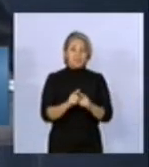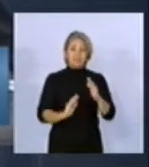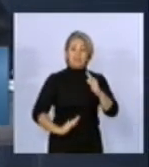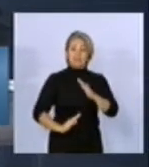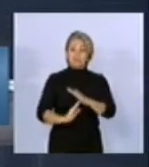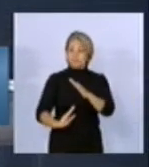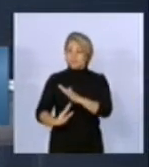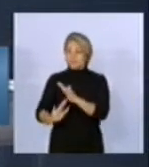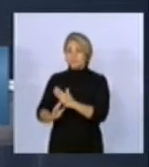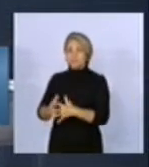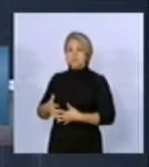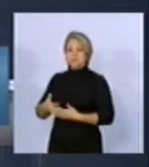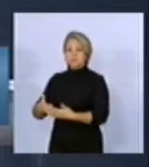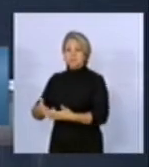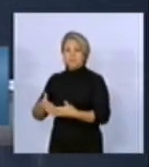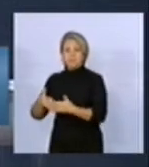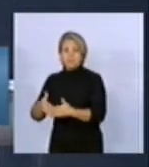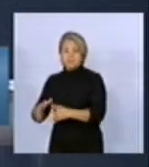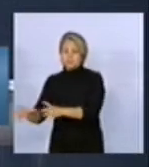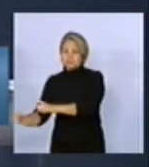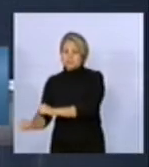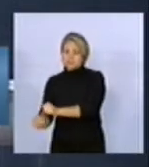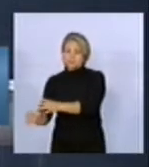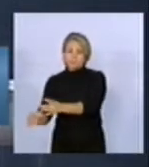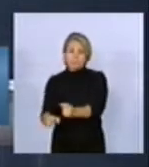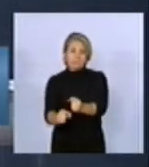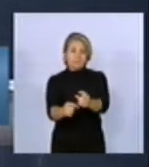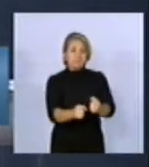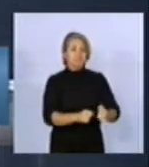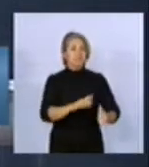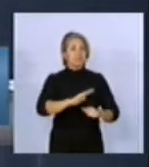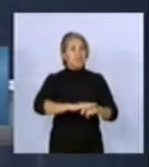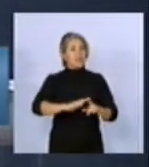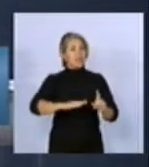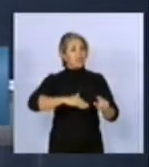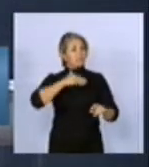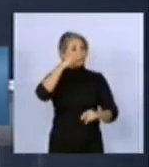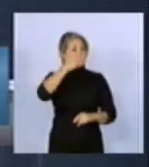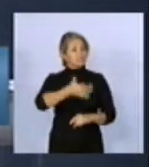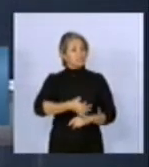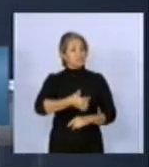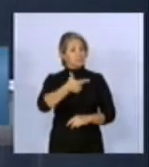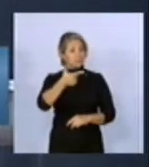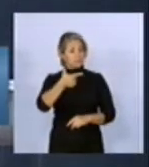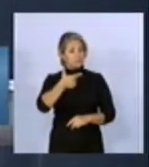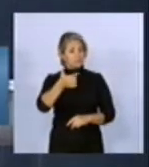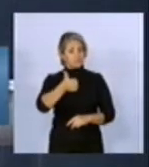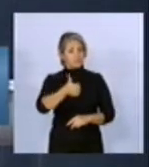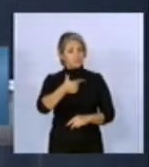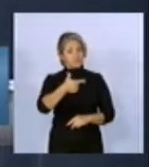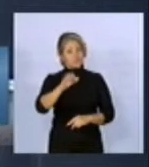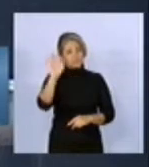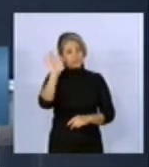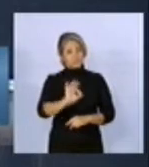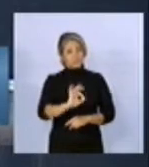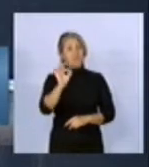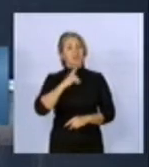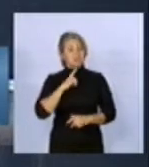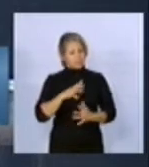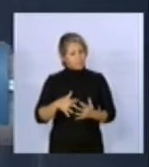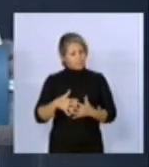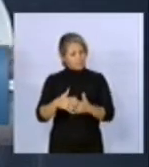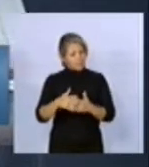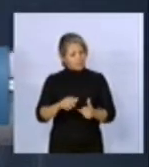das máquinas colhedeiras com declividade acima de doze por cento nós temos máfia mas ainda em fase experimental